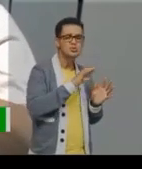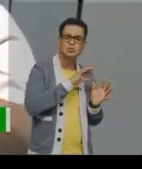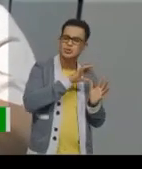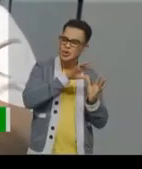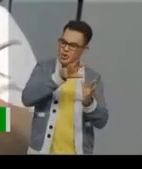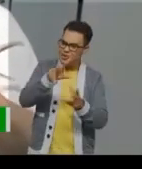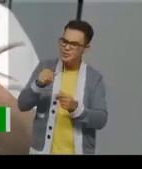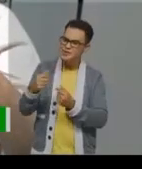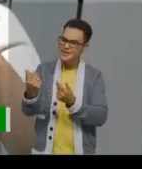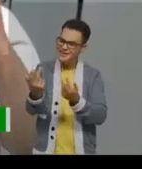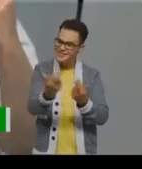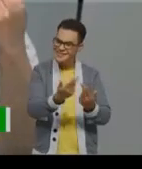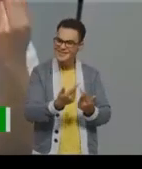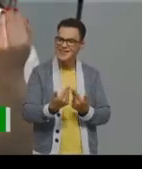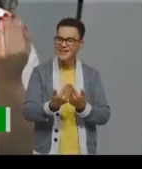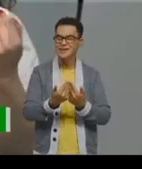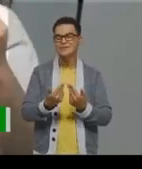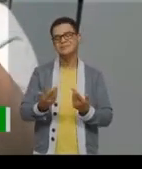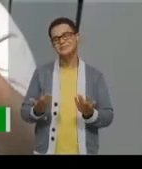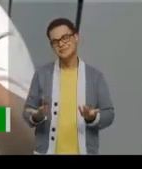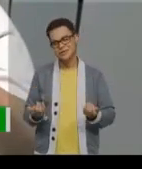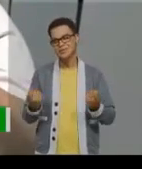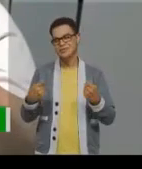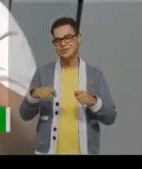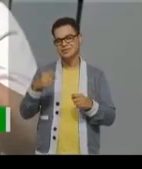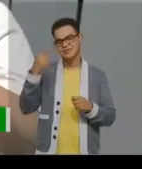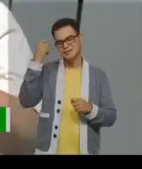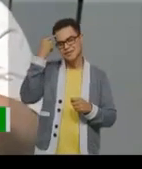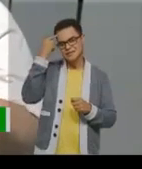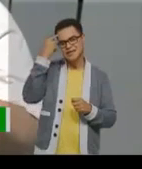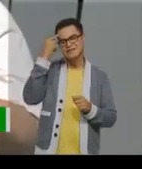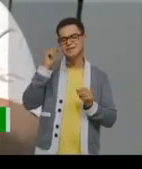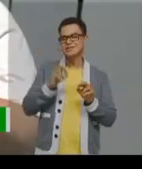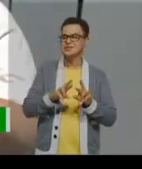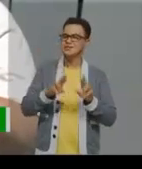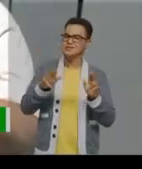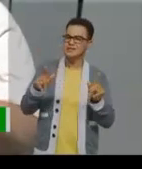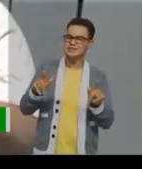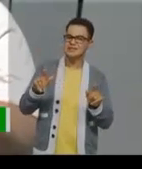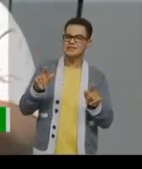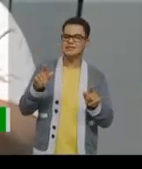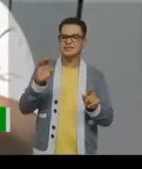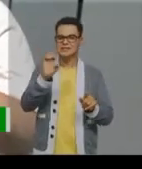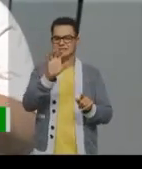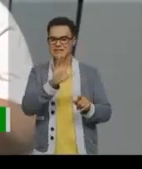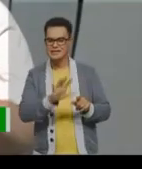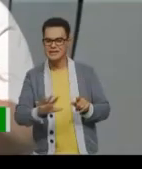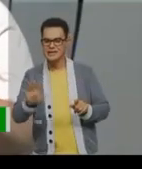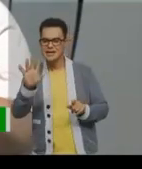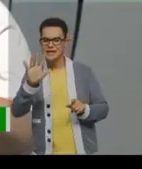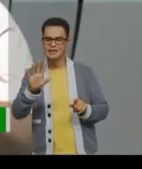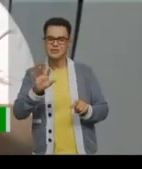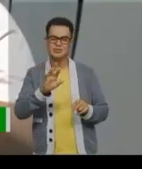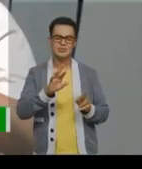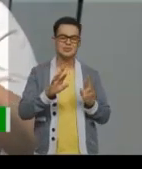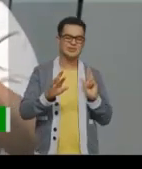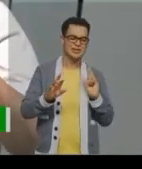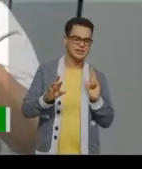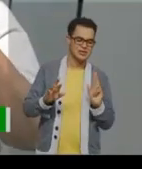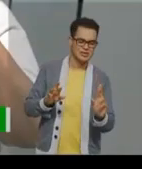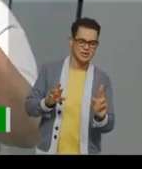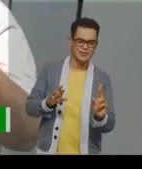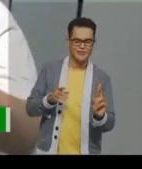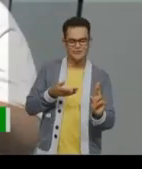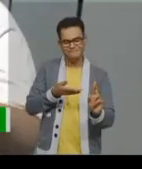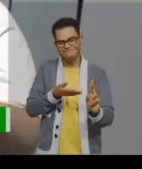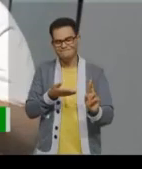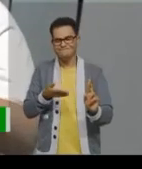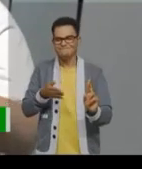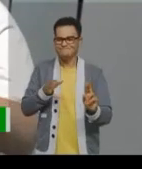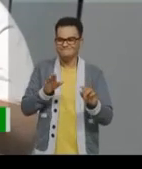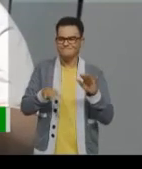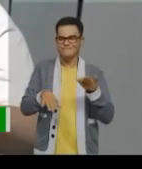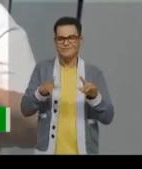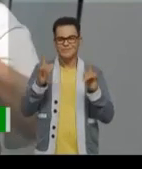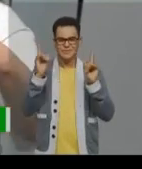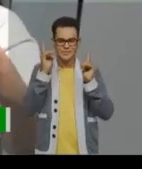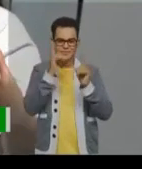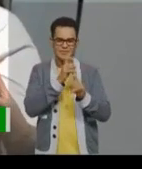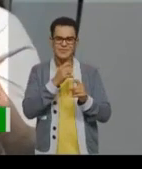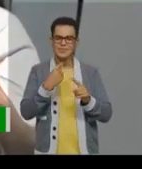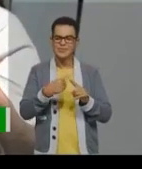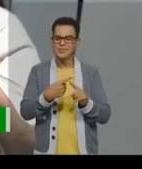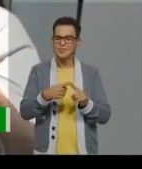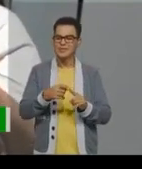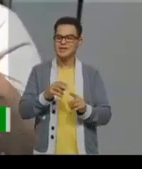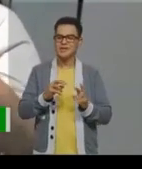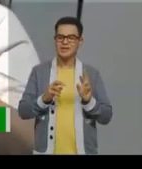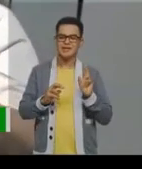essa diferença entre Estado e religião se torna difícil, justamente porque a religião é uma característica